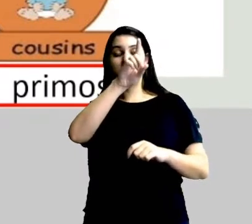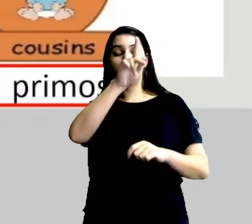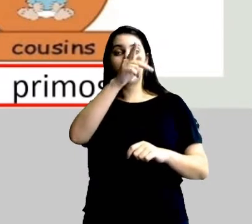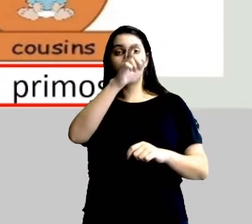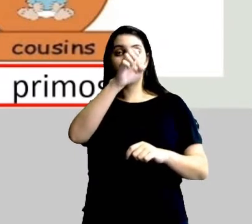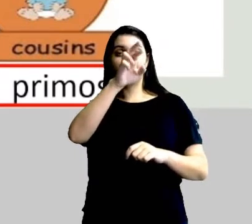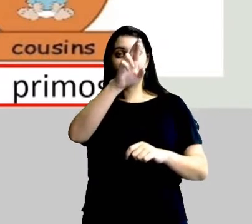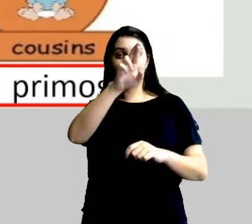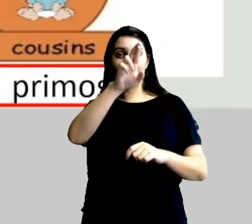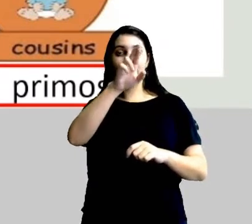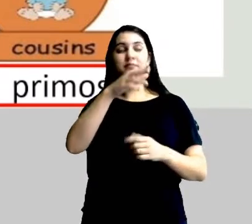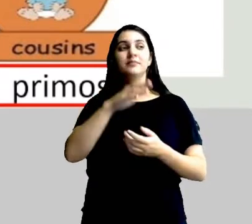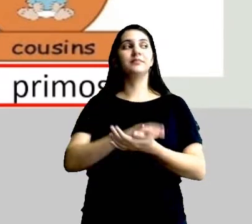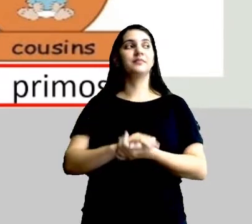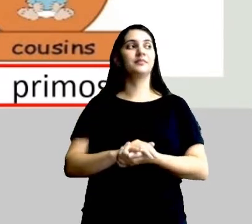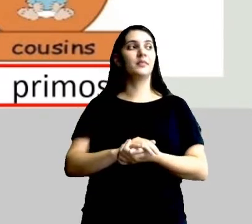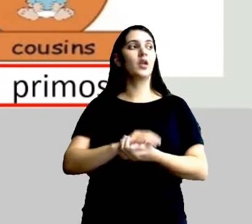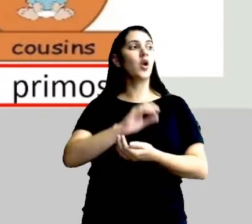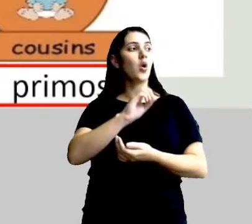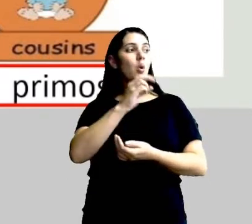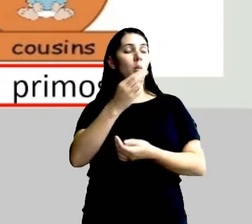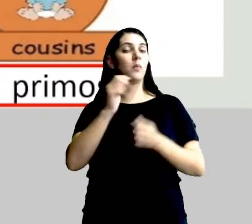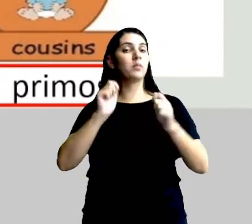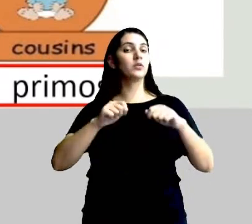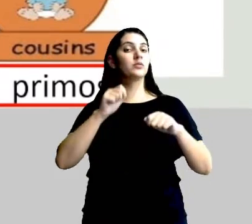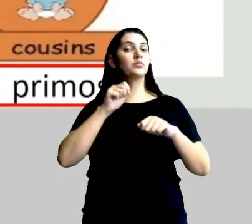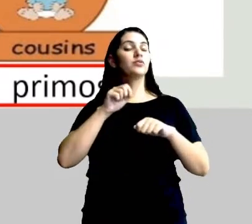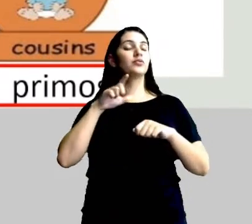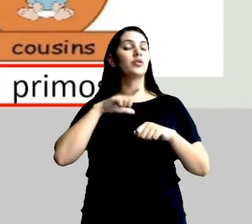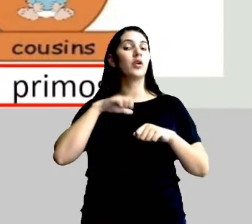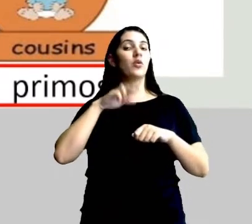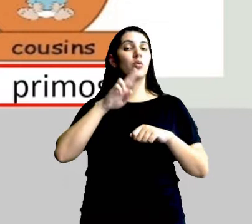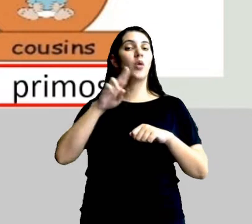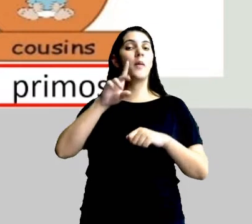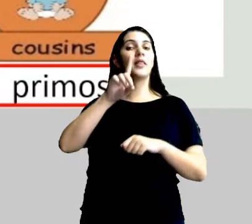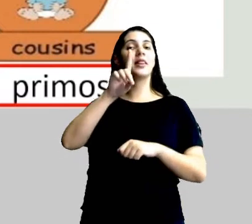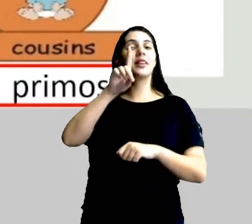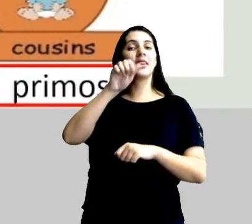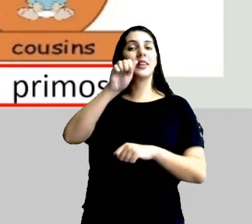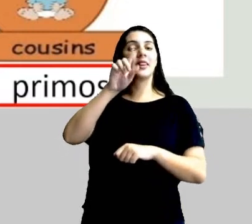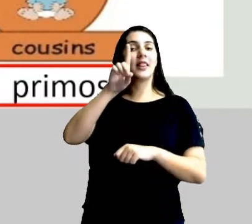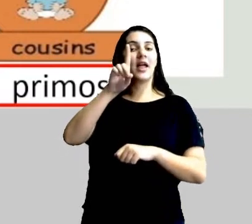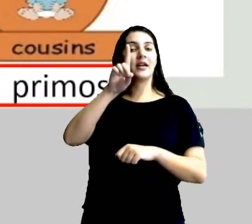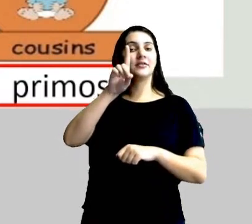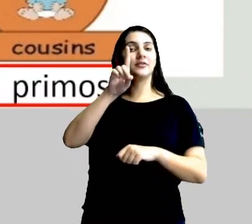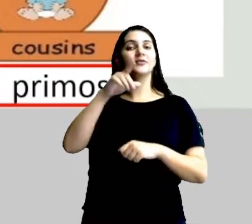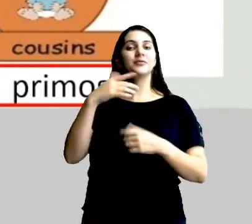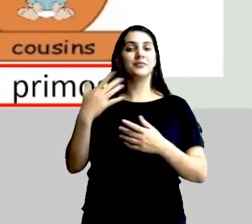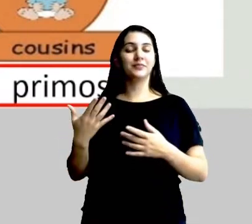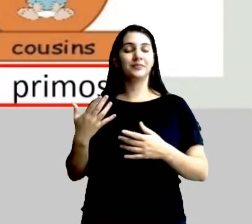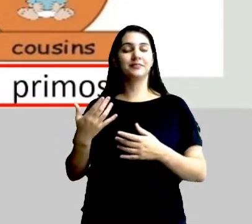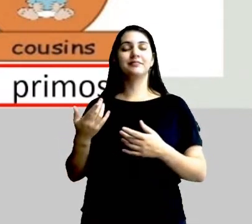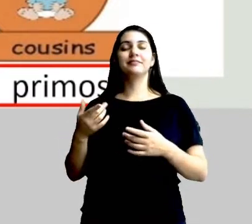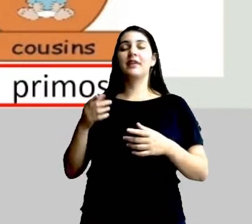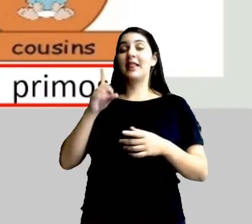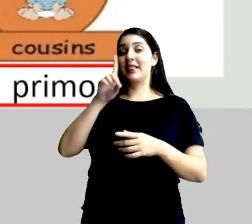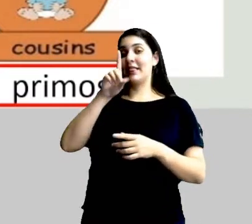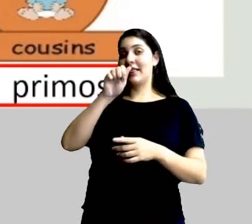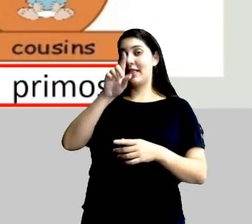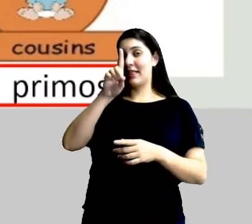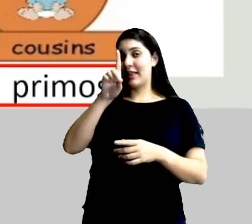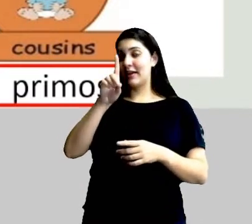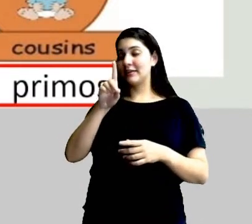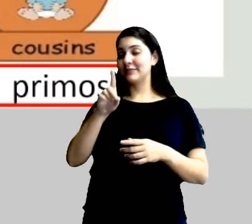vocês visualizam aí, father. Ou a gente pode chamar também de dad ou daddy, tá? Também informal. Essas